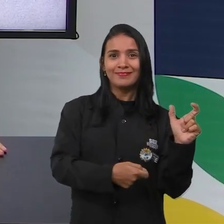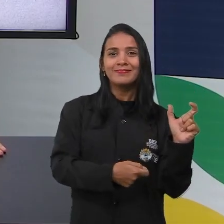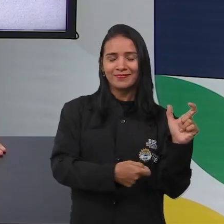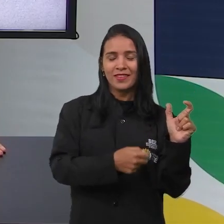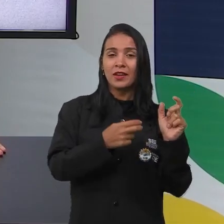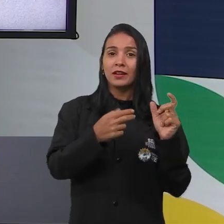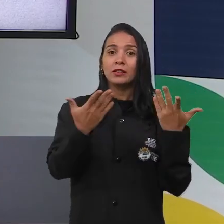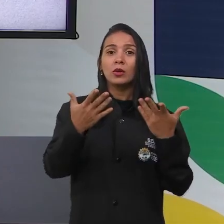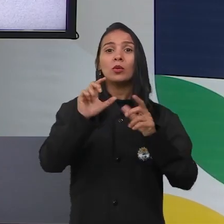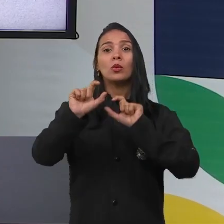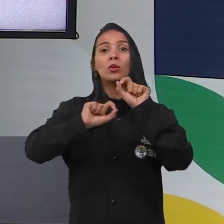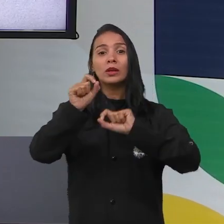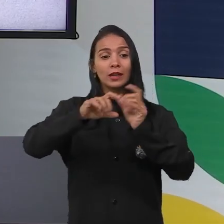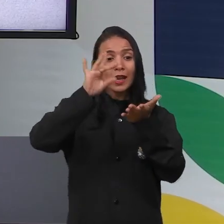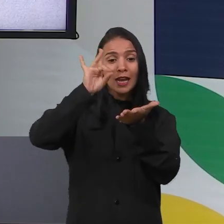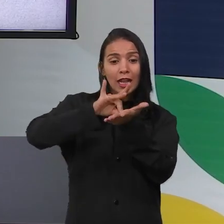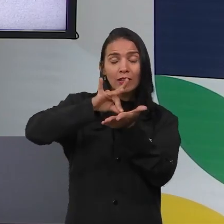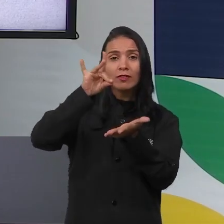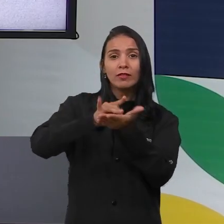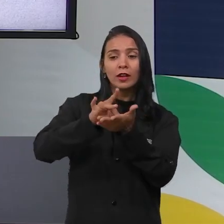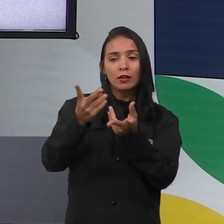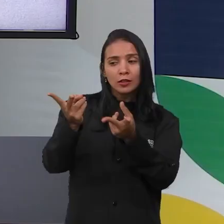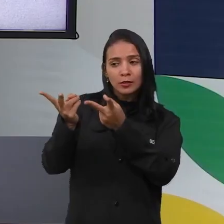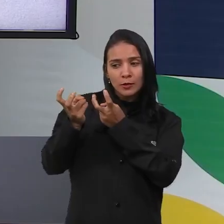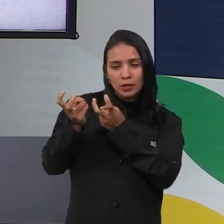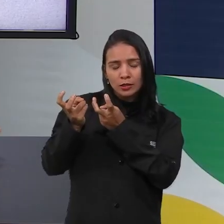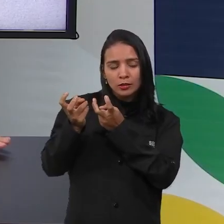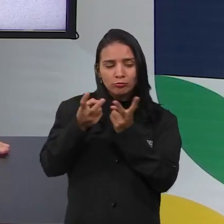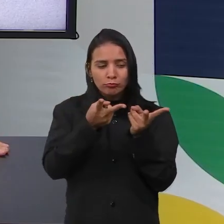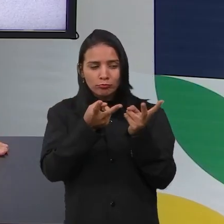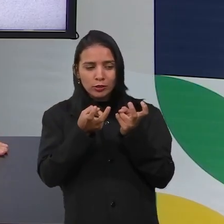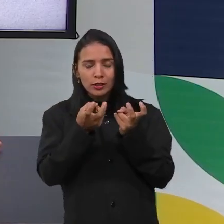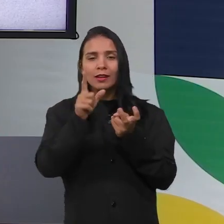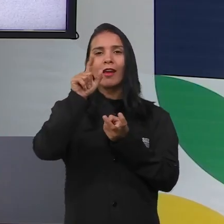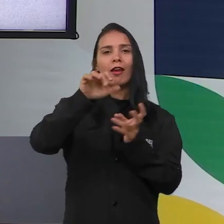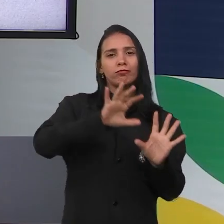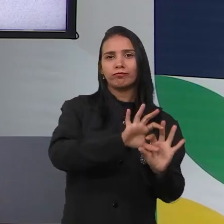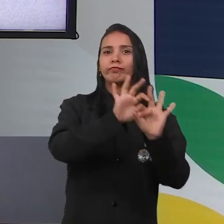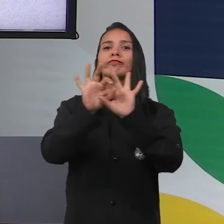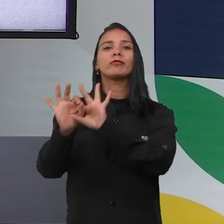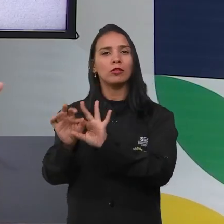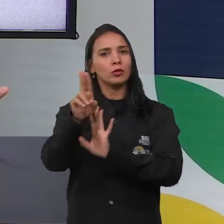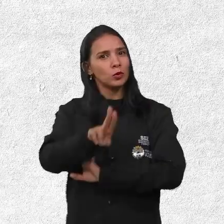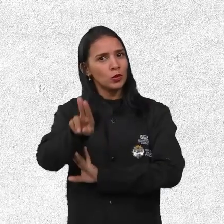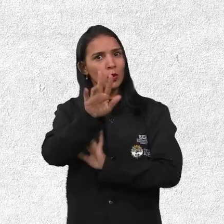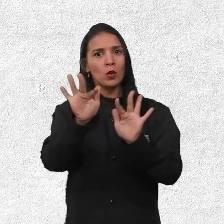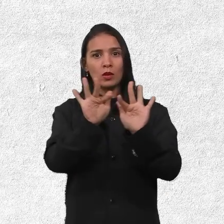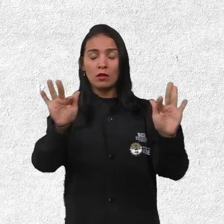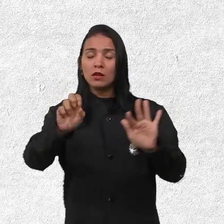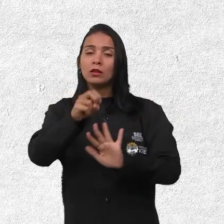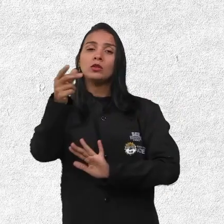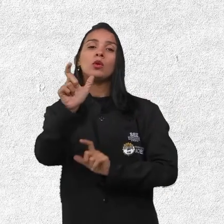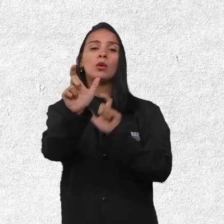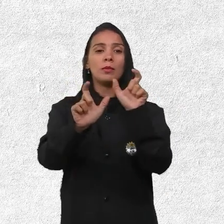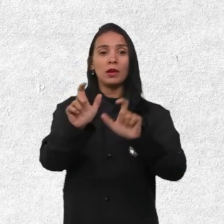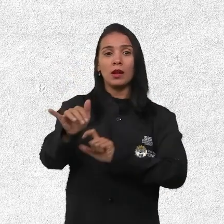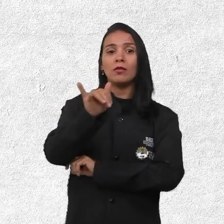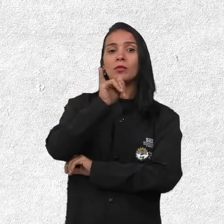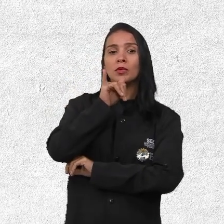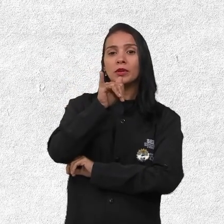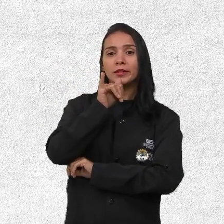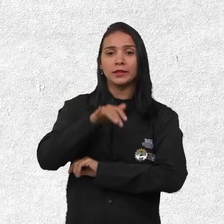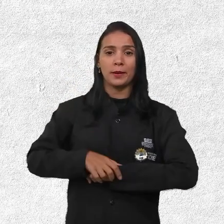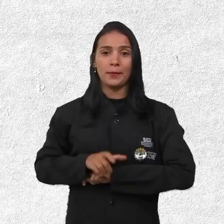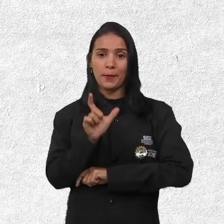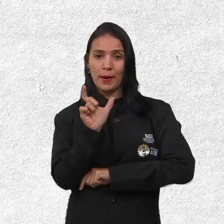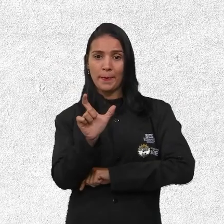você compreender? Vai ser o contexto que ela está inserida. Então, nessa relação, eu coloquei um exemplo aqui da palavra banco.